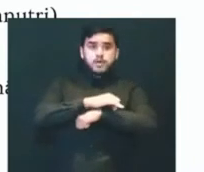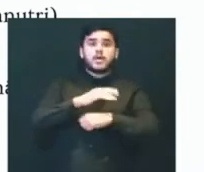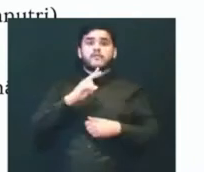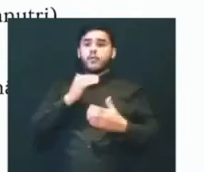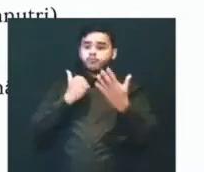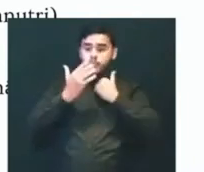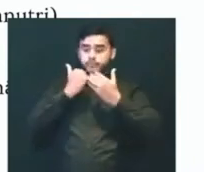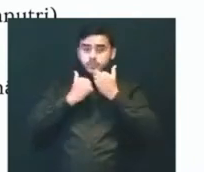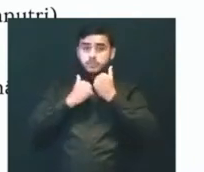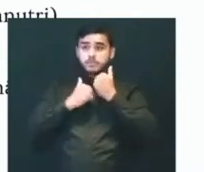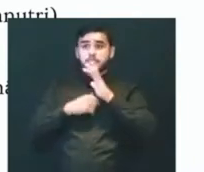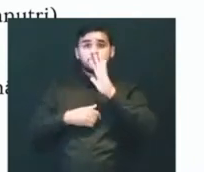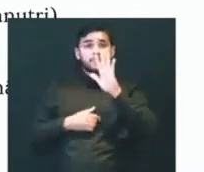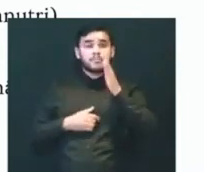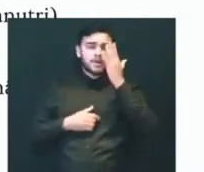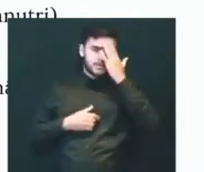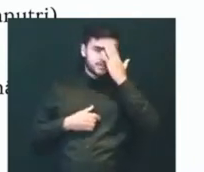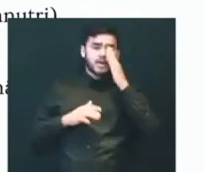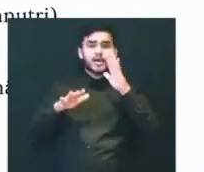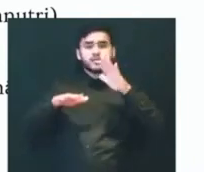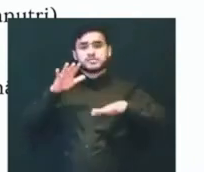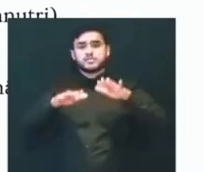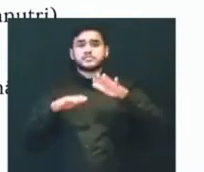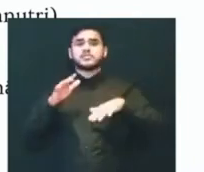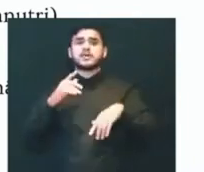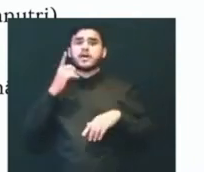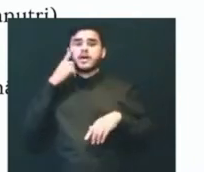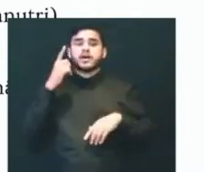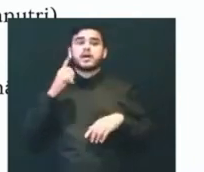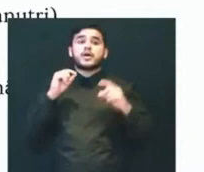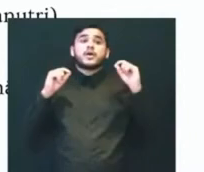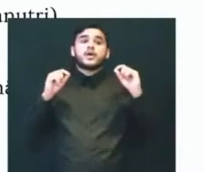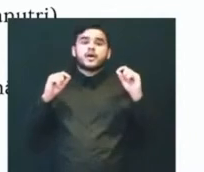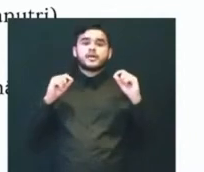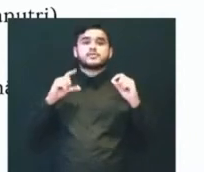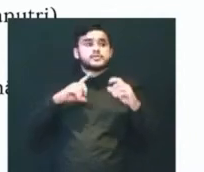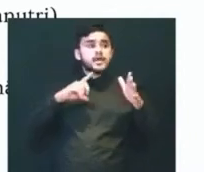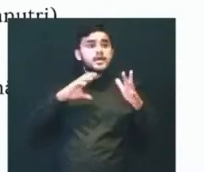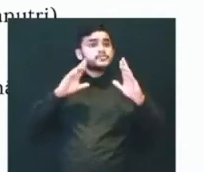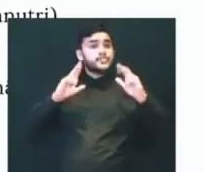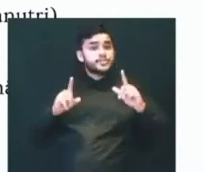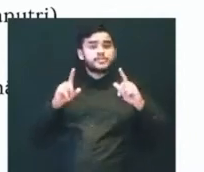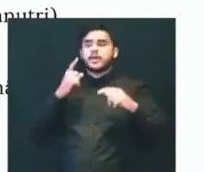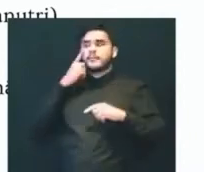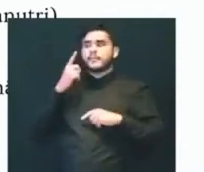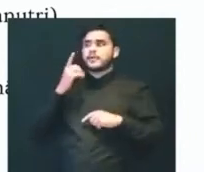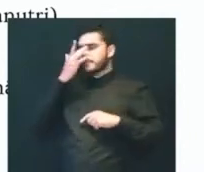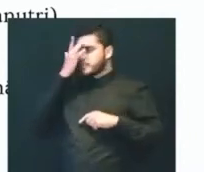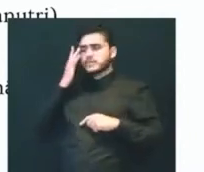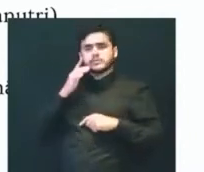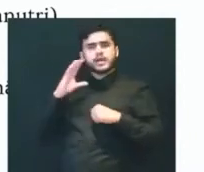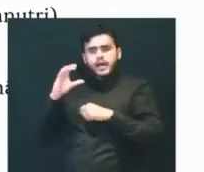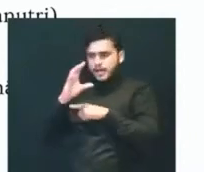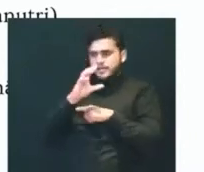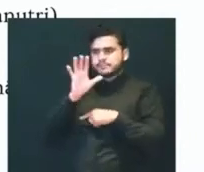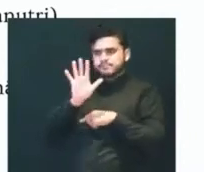esse sobrepeso, essa obesidade é mascarada com uma baixa de massa muscular. Então, é um paciente que está mais debilitado, que